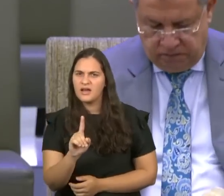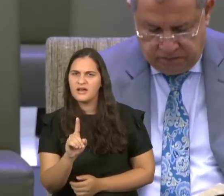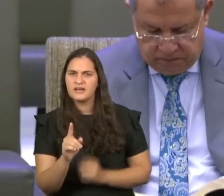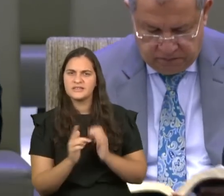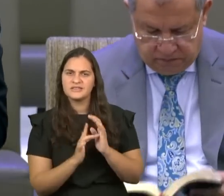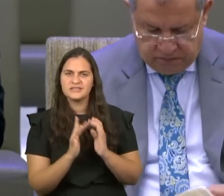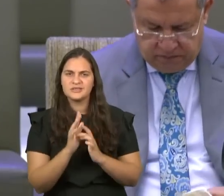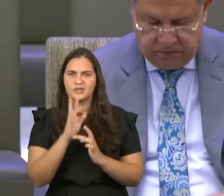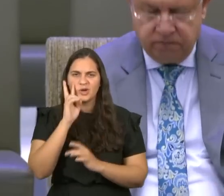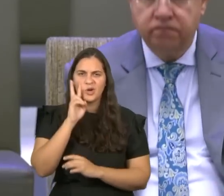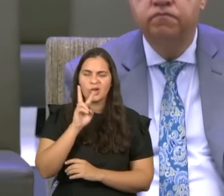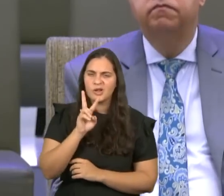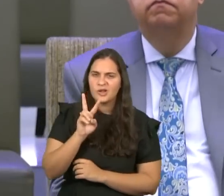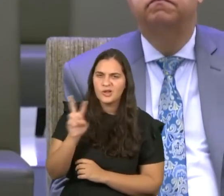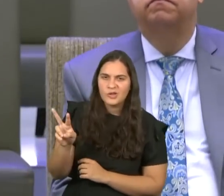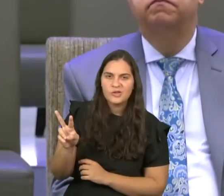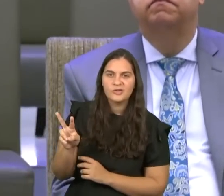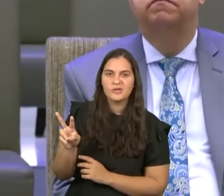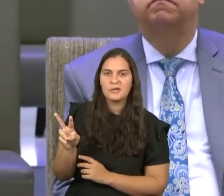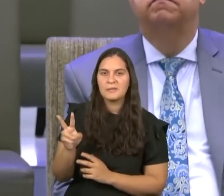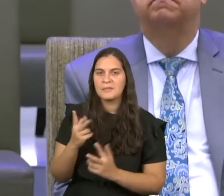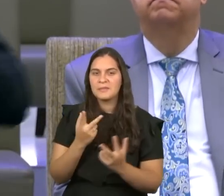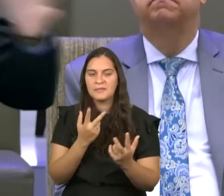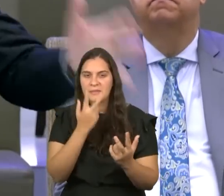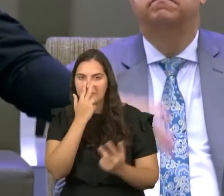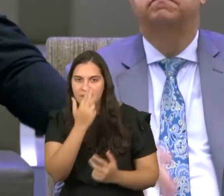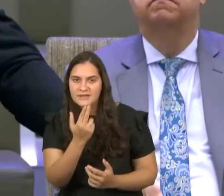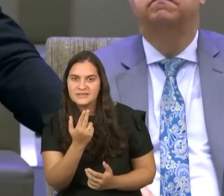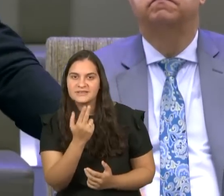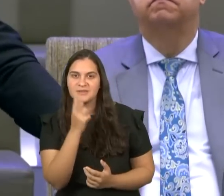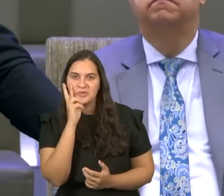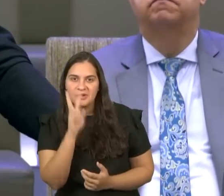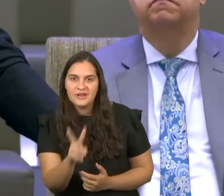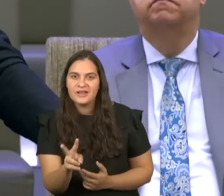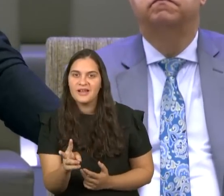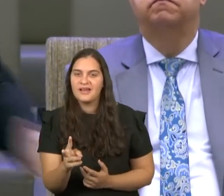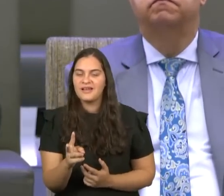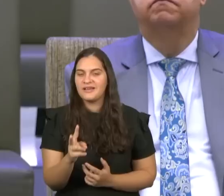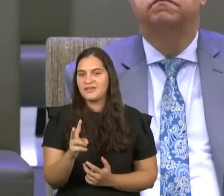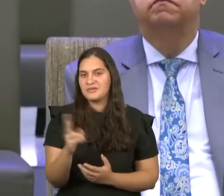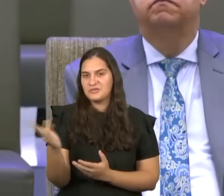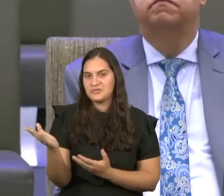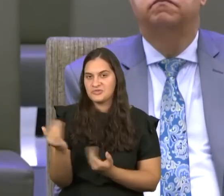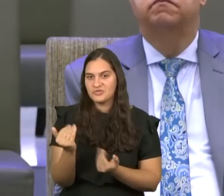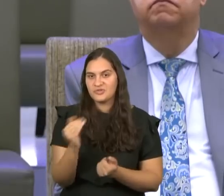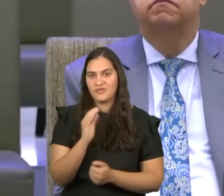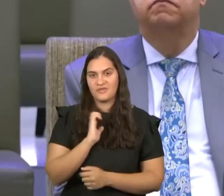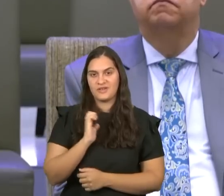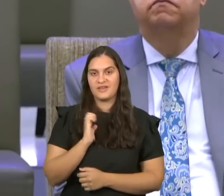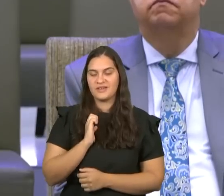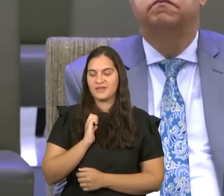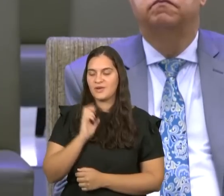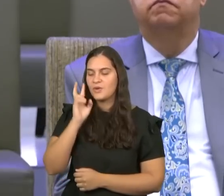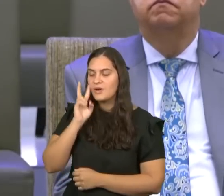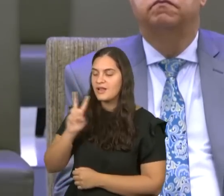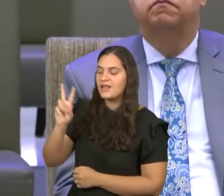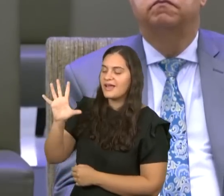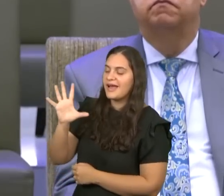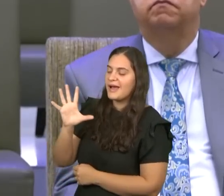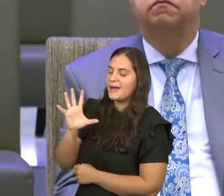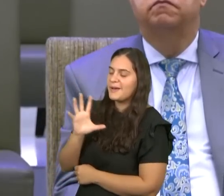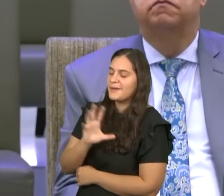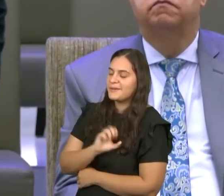foi semelhante ao olhar dele para com um Jovem Rico um olhar cheio de amor